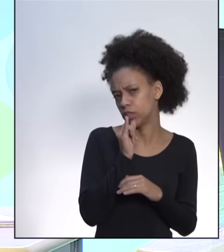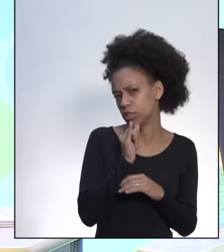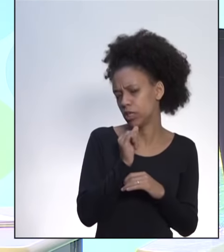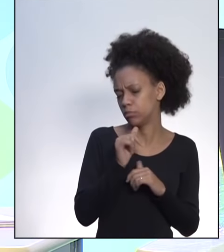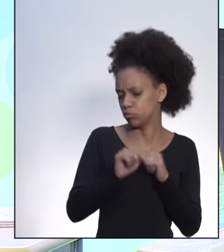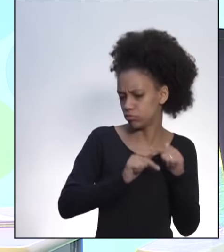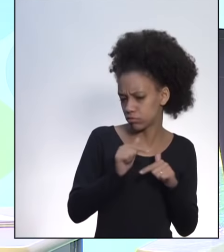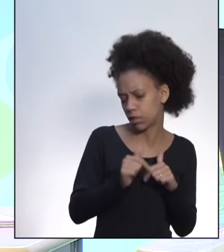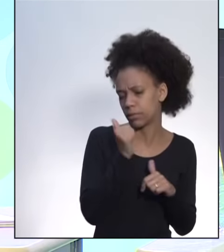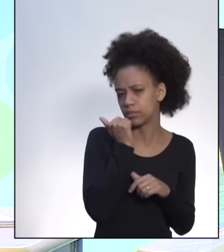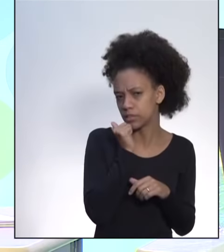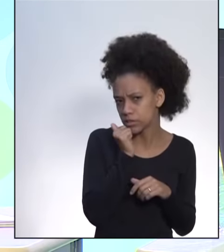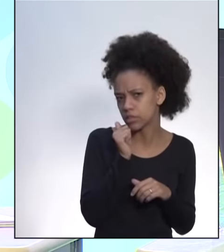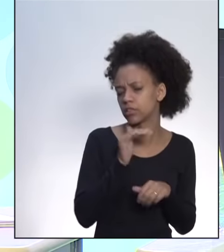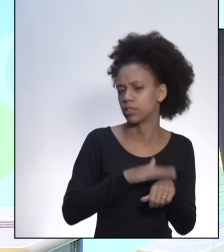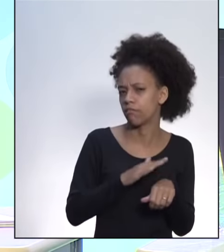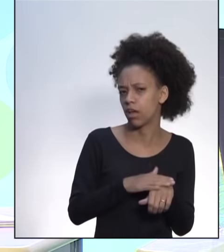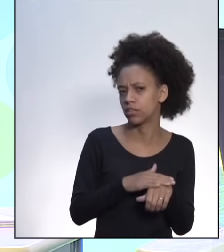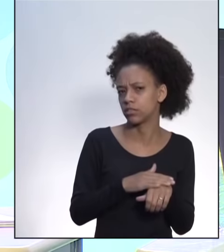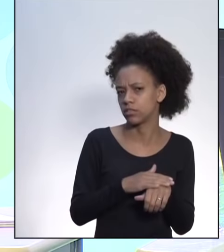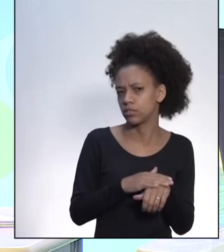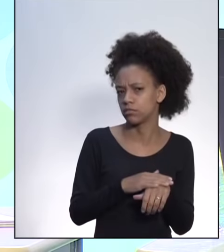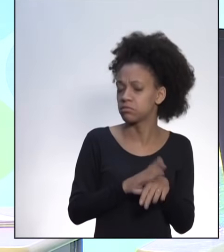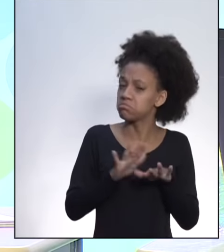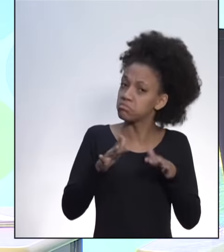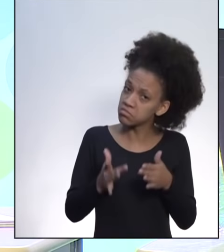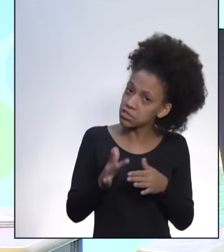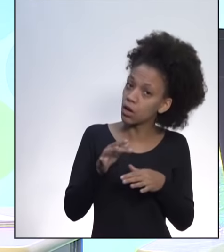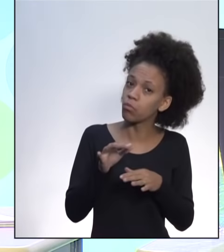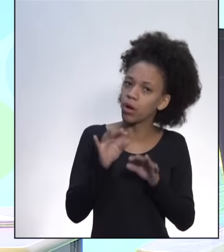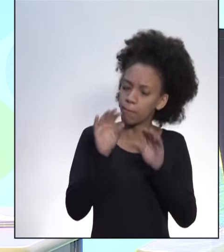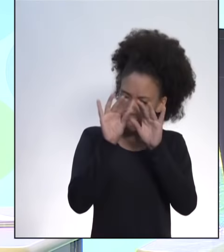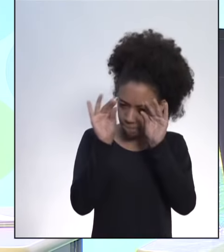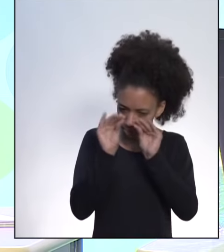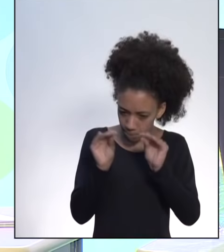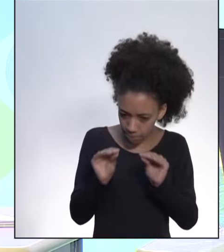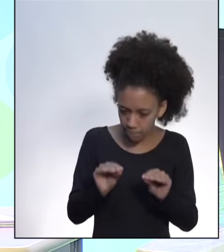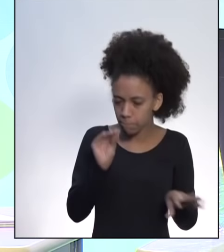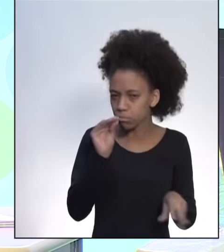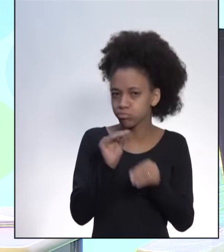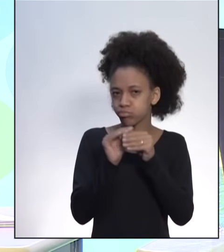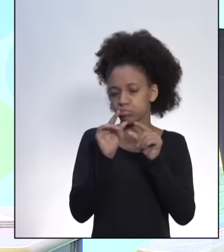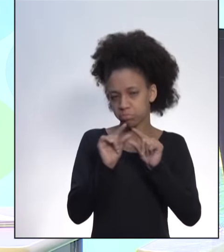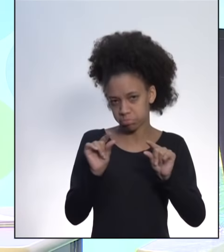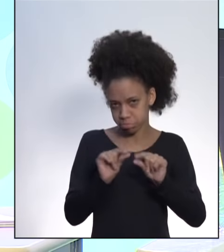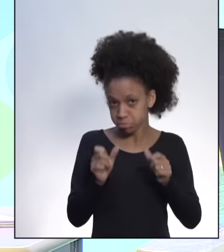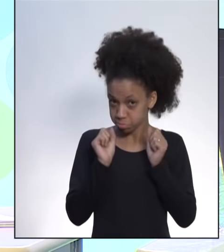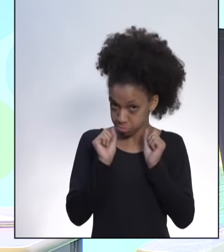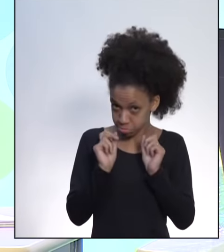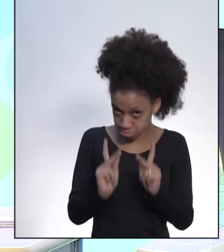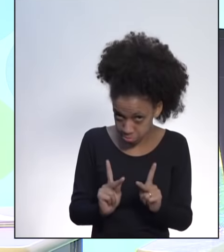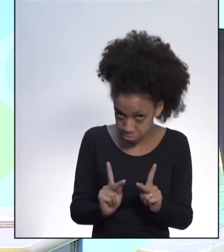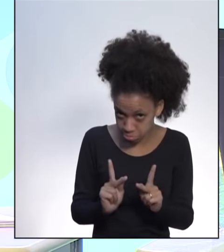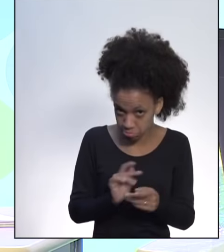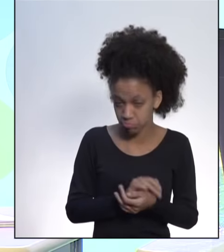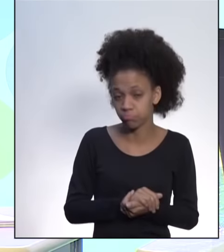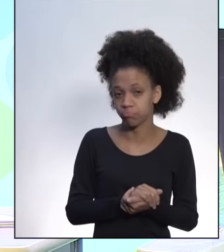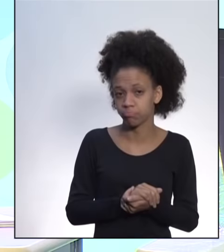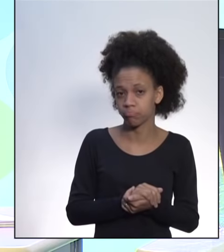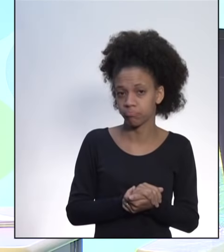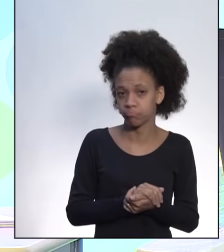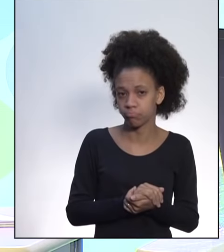de trabalhos que os cientistas fazem tão coloquem para completar a frase tudo bem